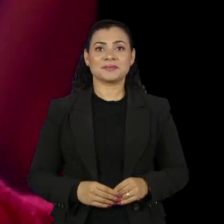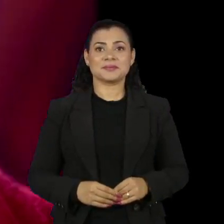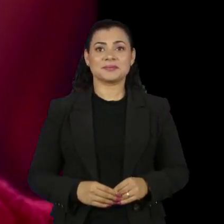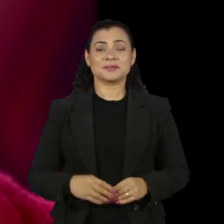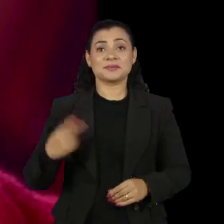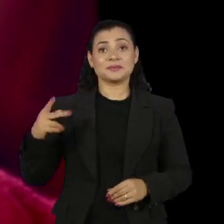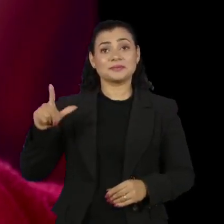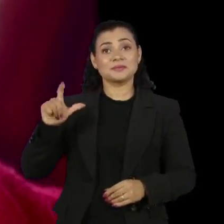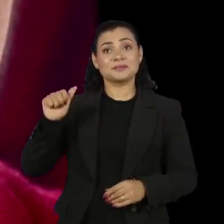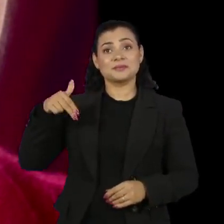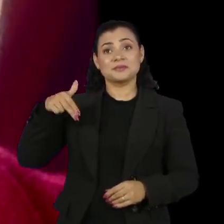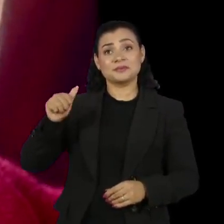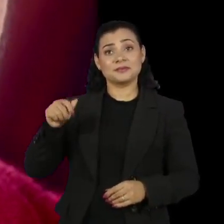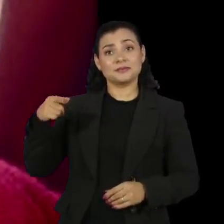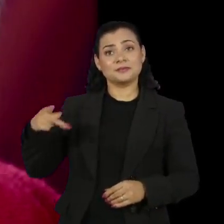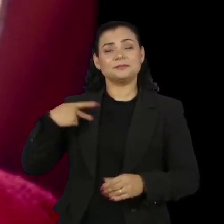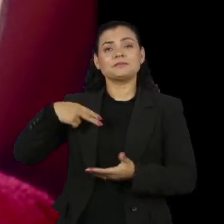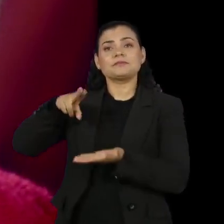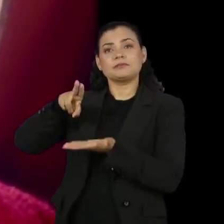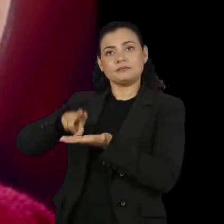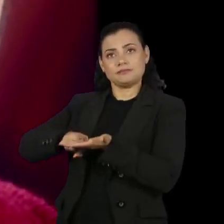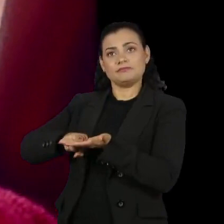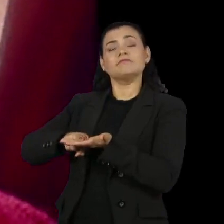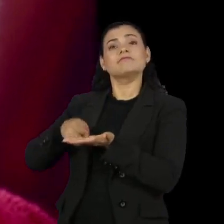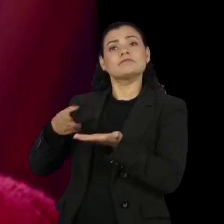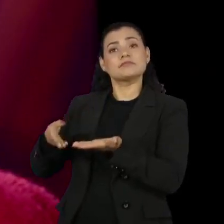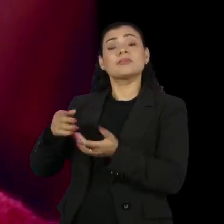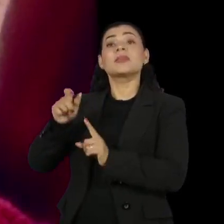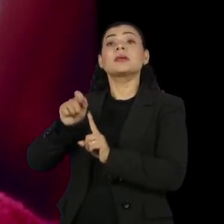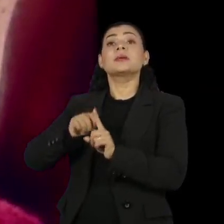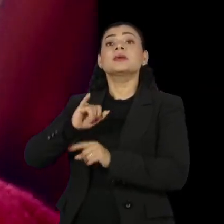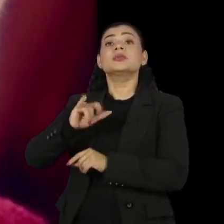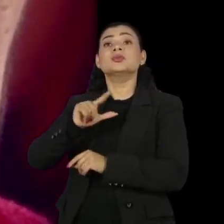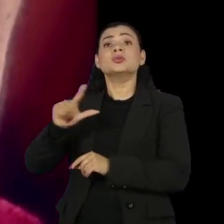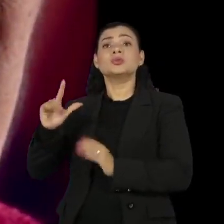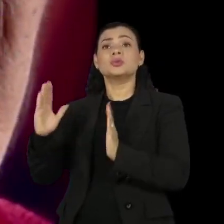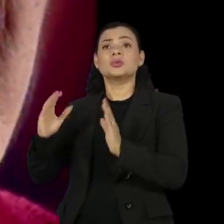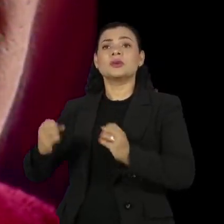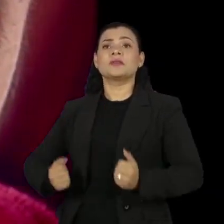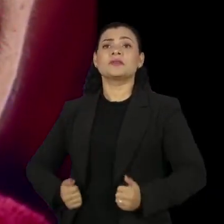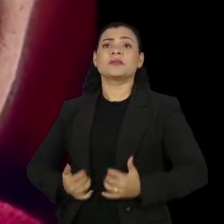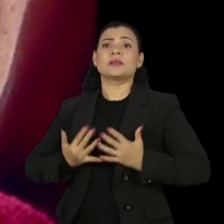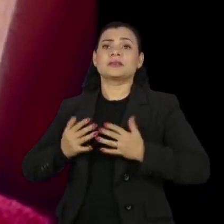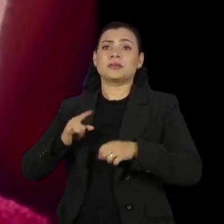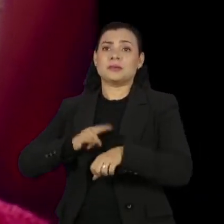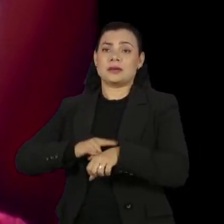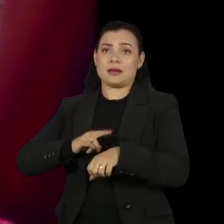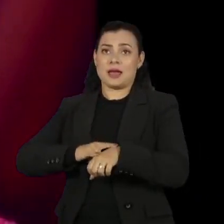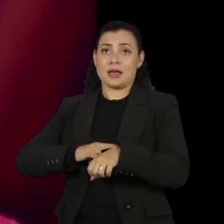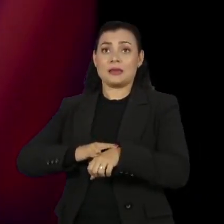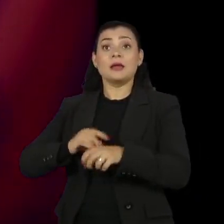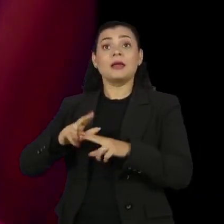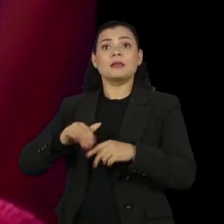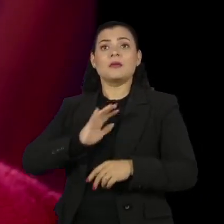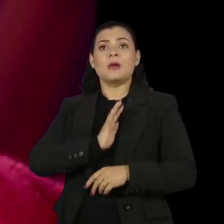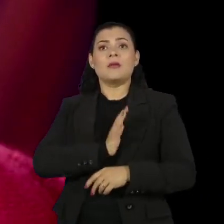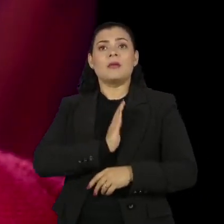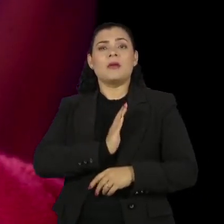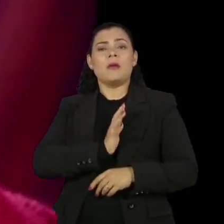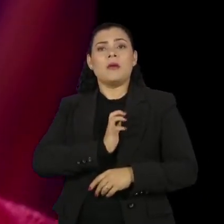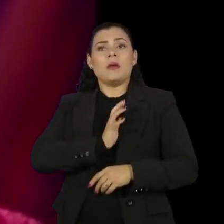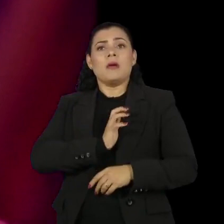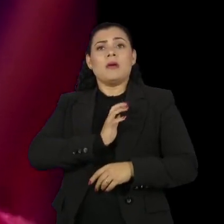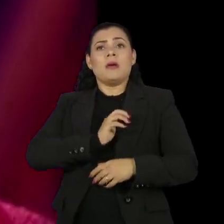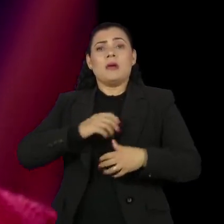Lana Bittencourt estava internada desde o final de julho para tratar uma infecção urinária e sofreu uma parada cardíaca